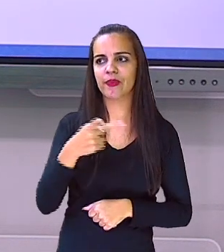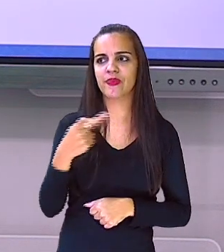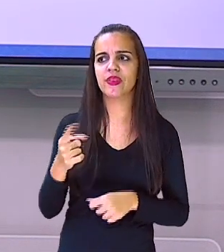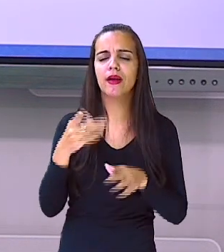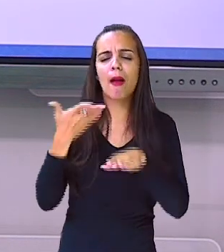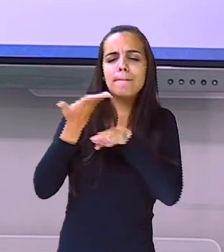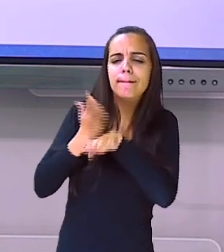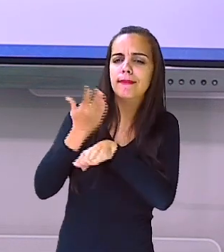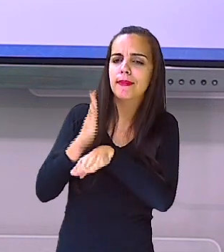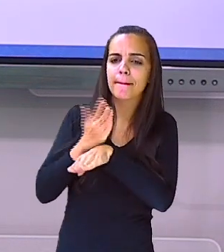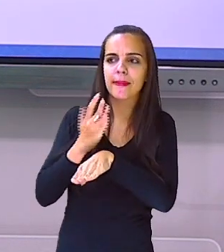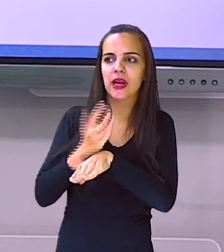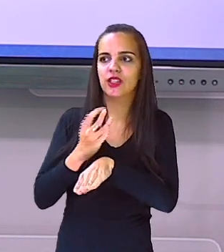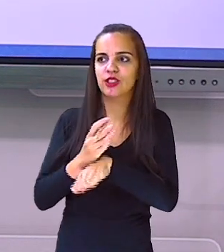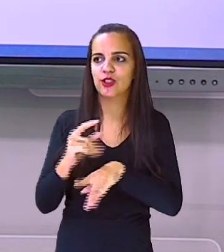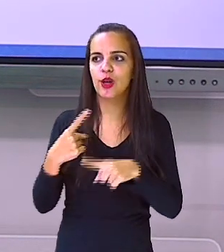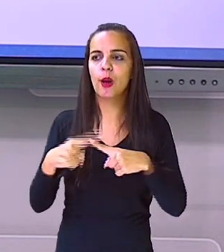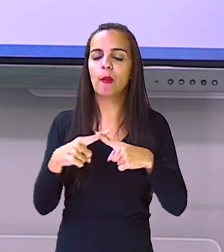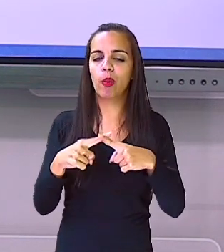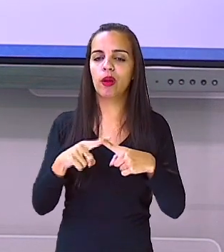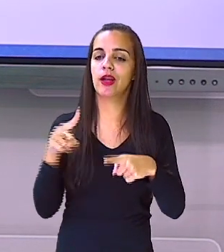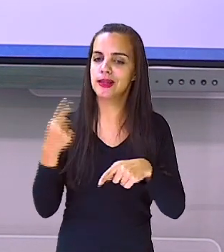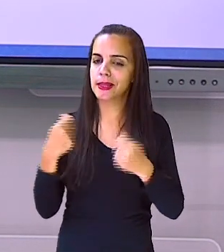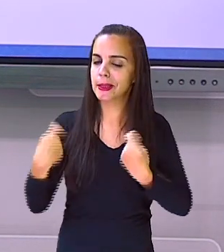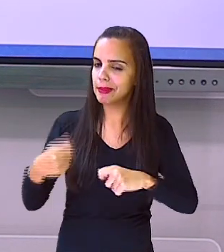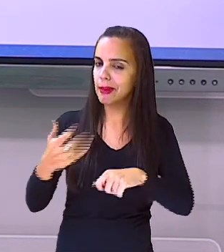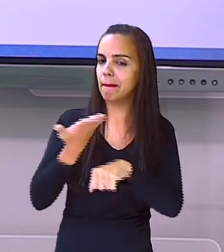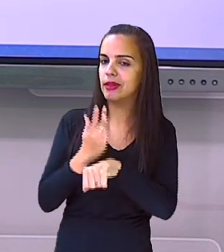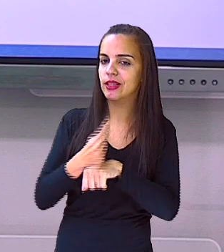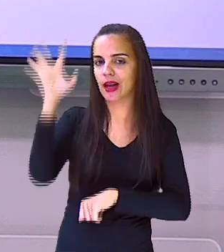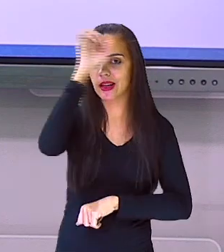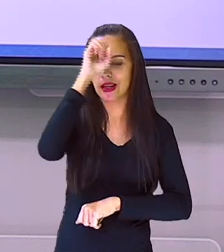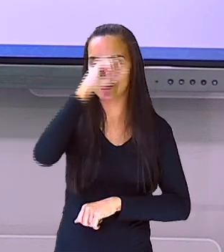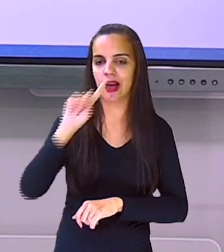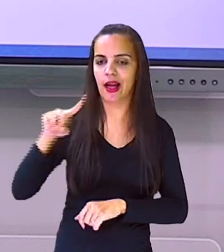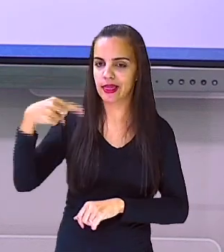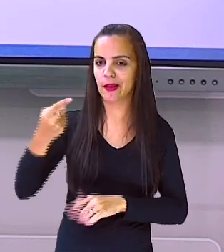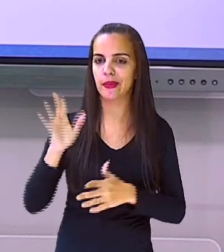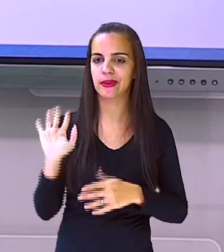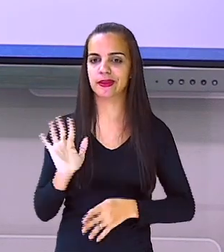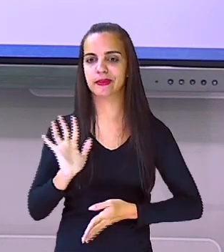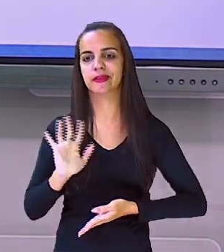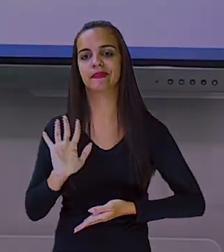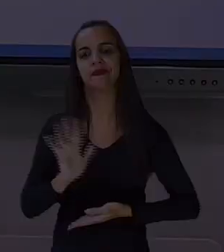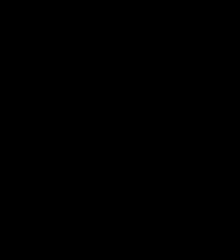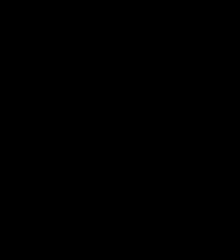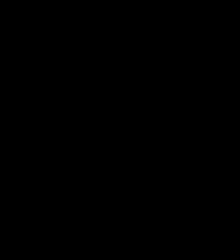e pratiquem, pessoal, porque é praticando que a gente aprende. Até a próxima!